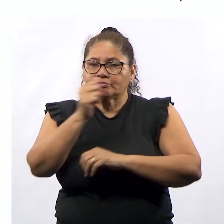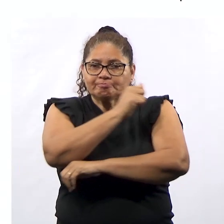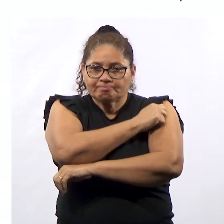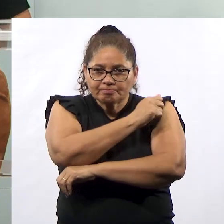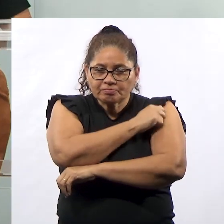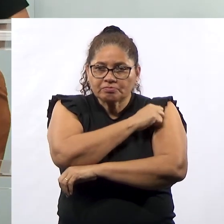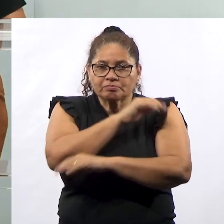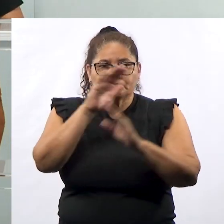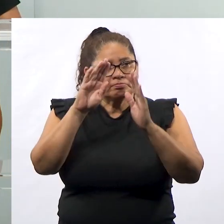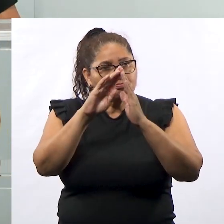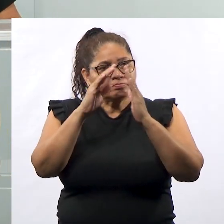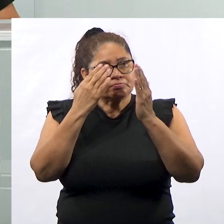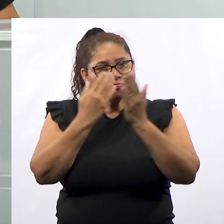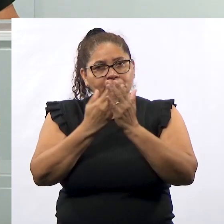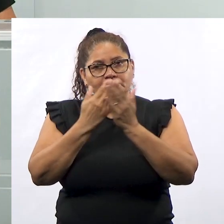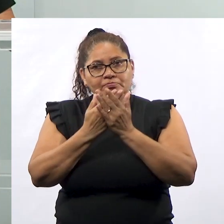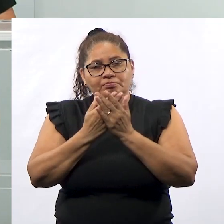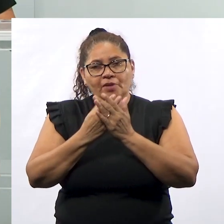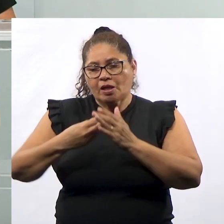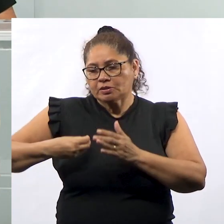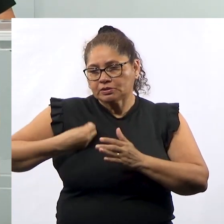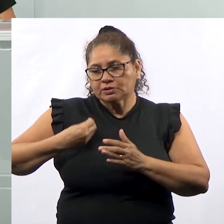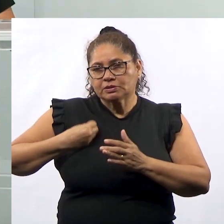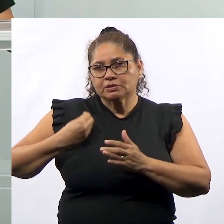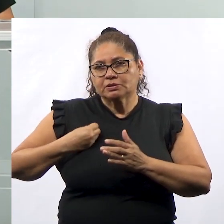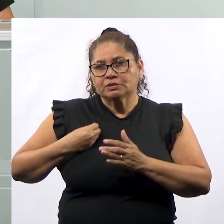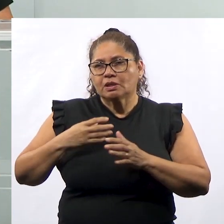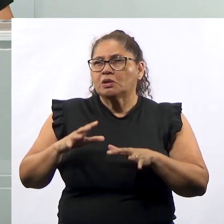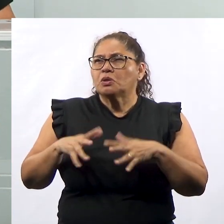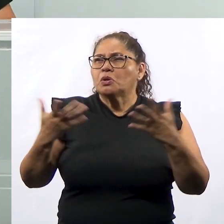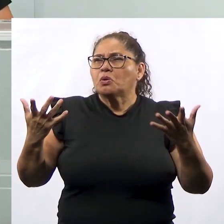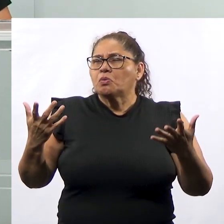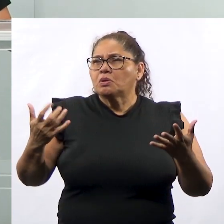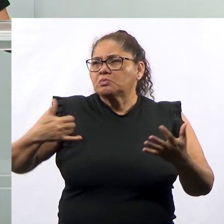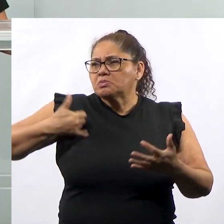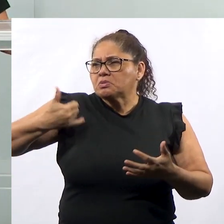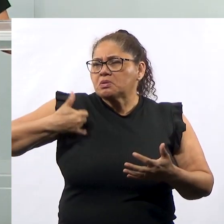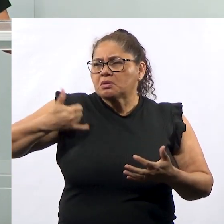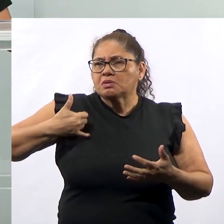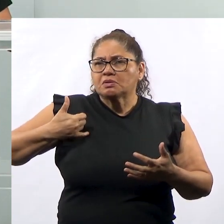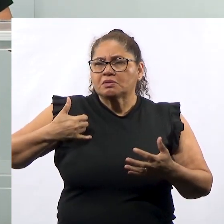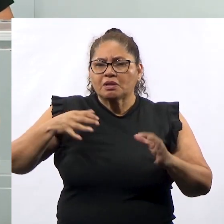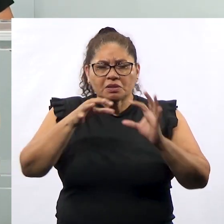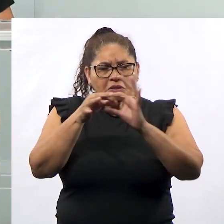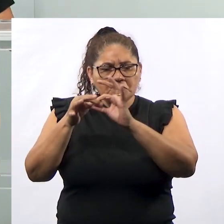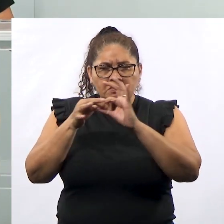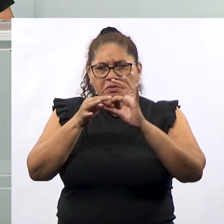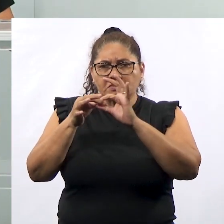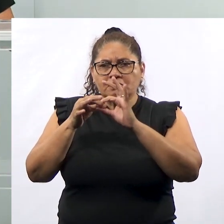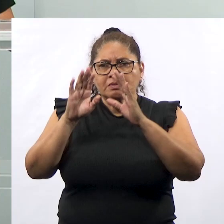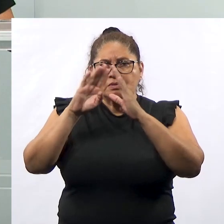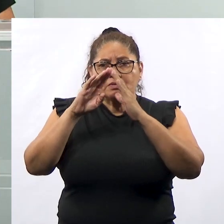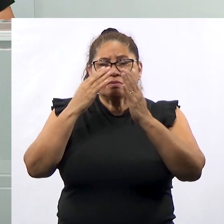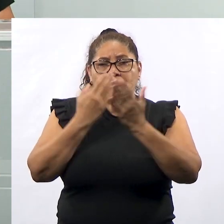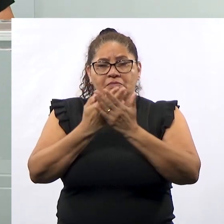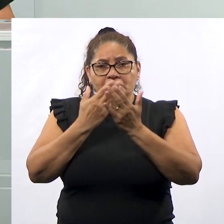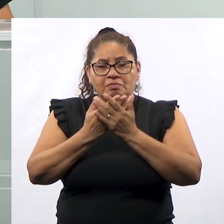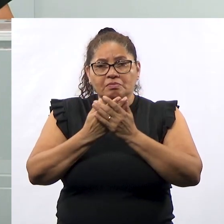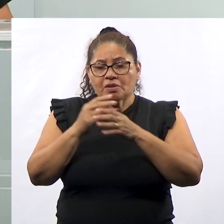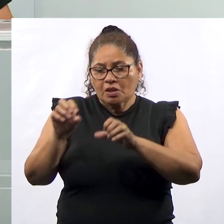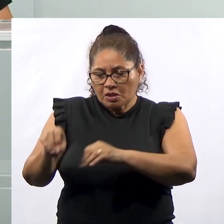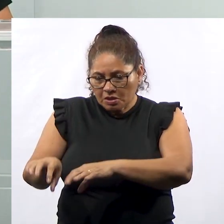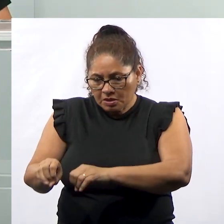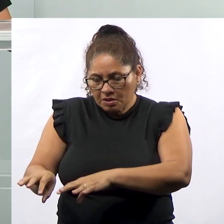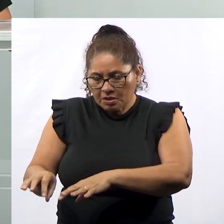na escola, o tempo da vida. Gente, quantos anos nós passamos vinculados à escola? Seja lá na